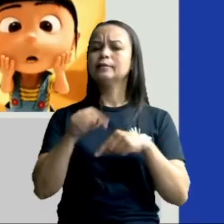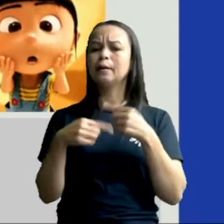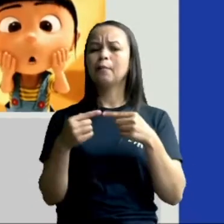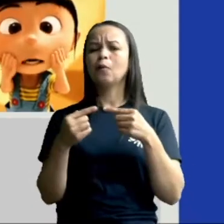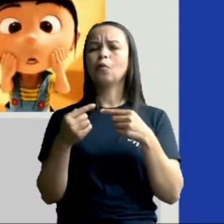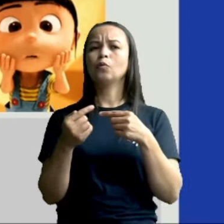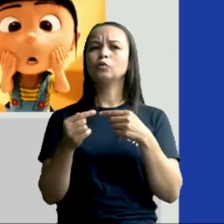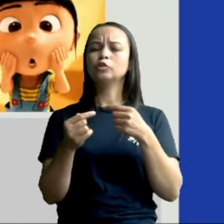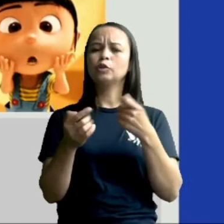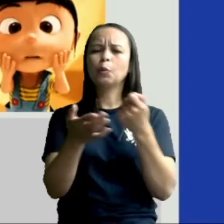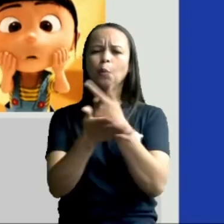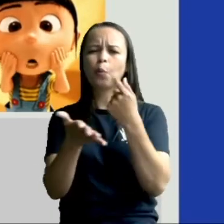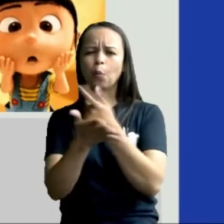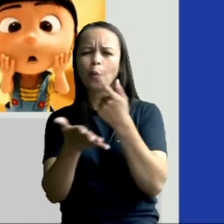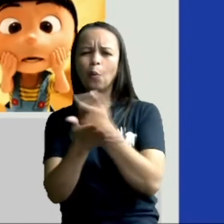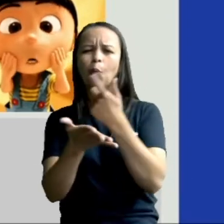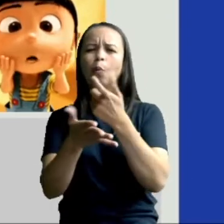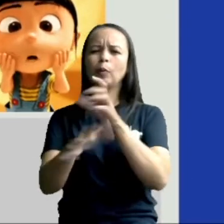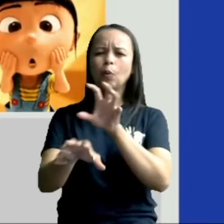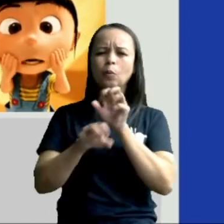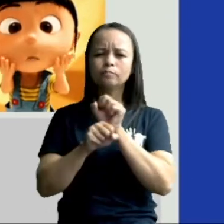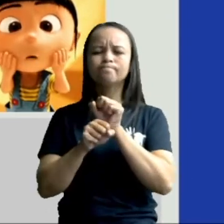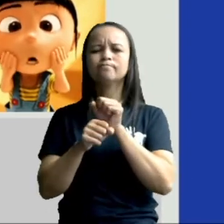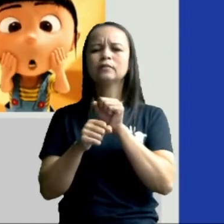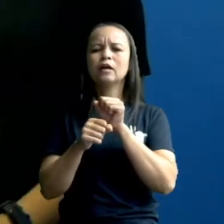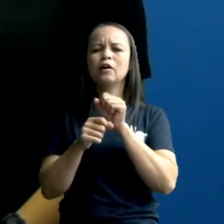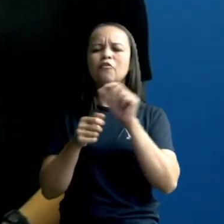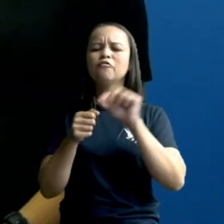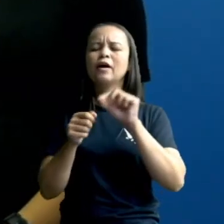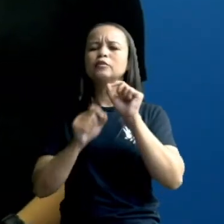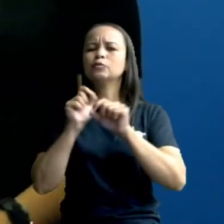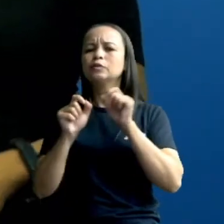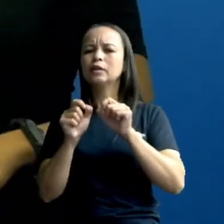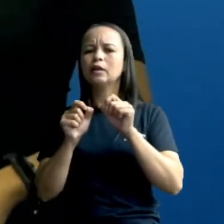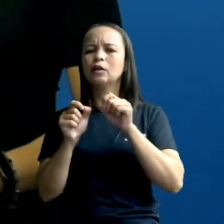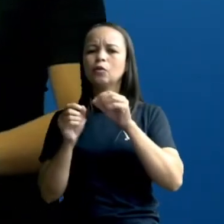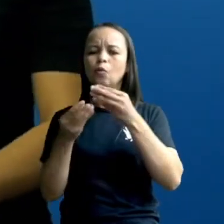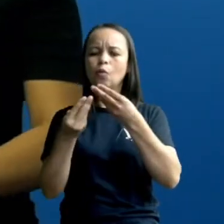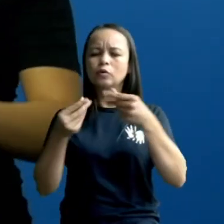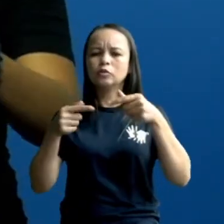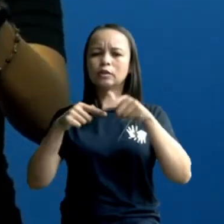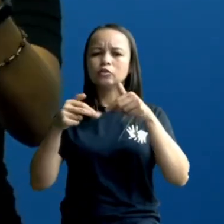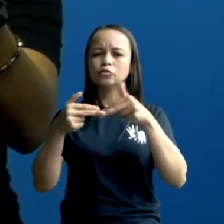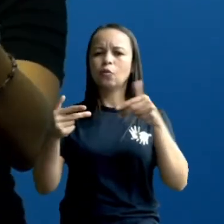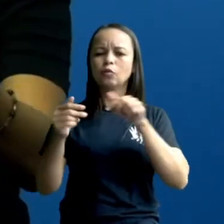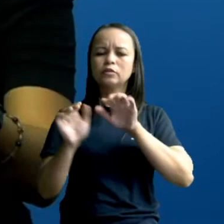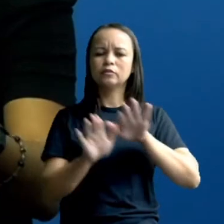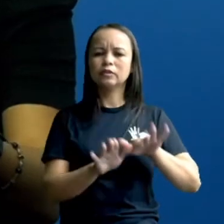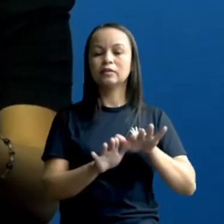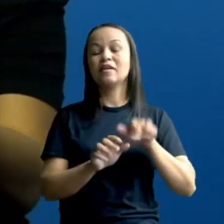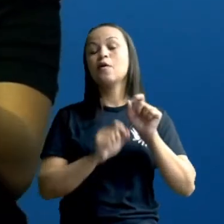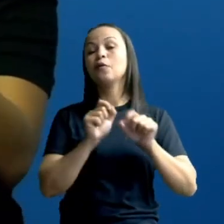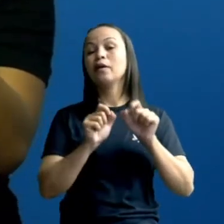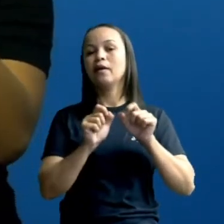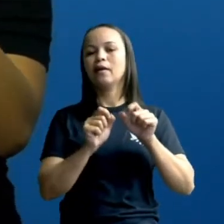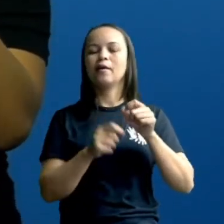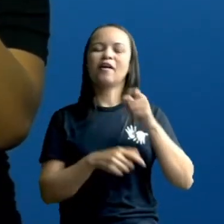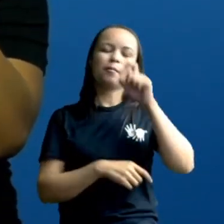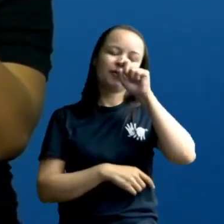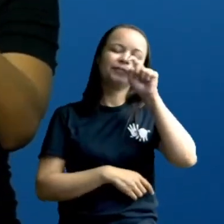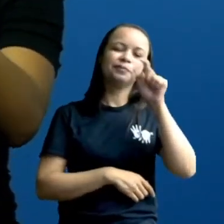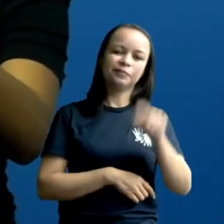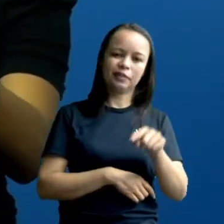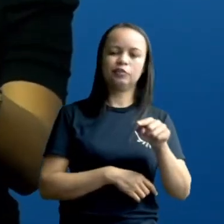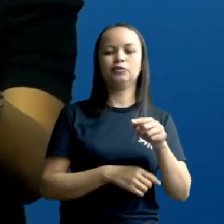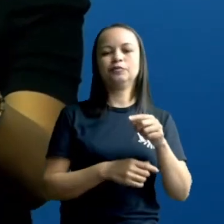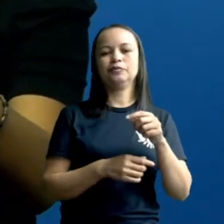eu faço o quê? Com o que sobra? Vai para onde? Para o lixo, onde muitas